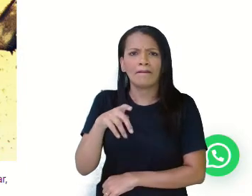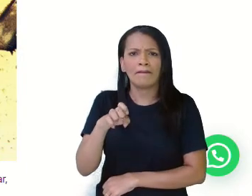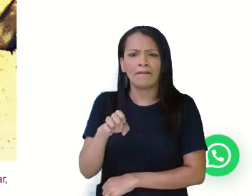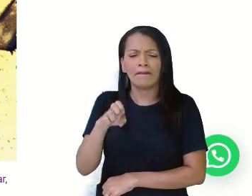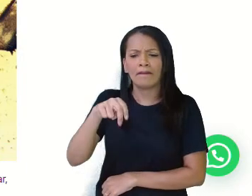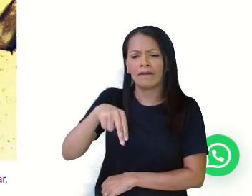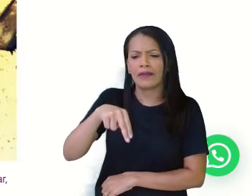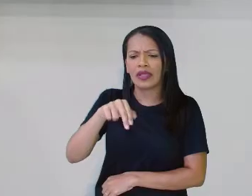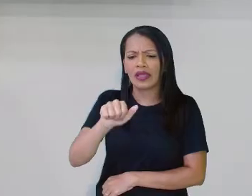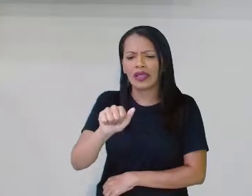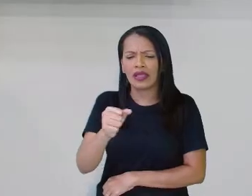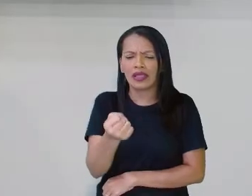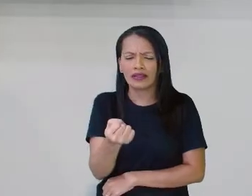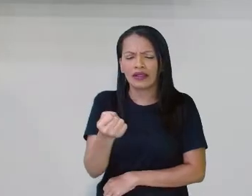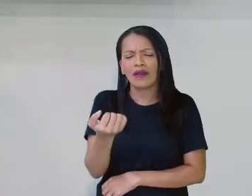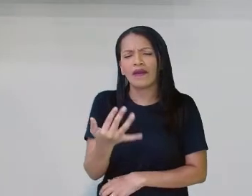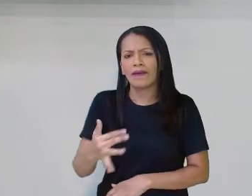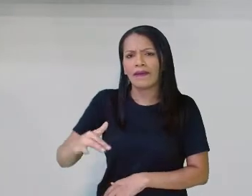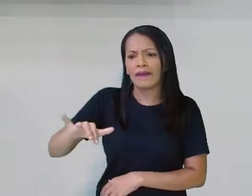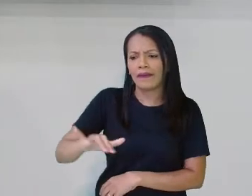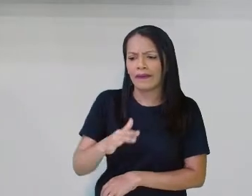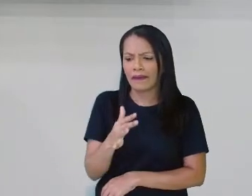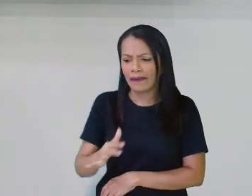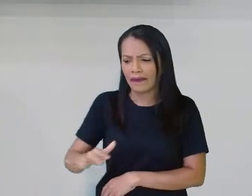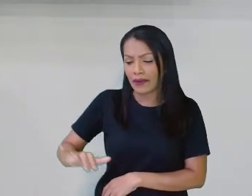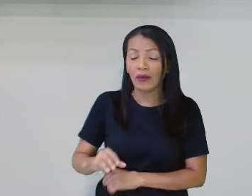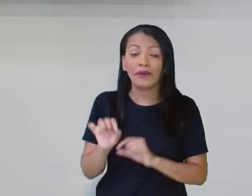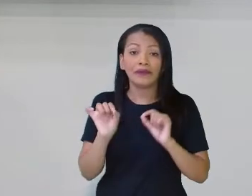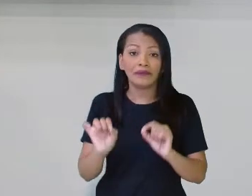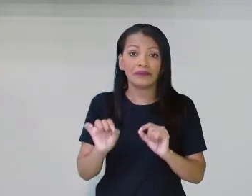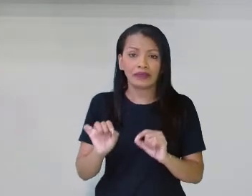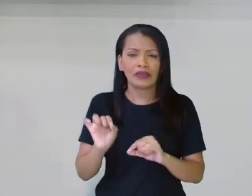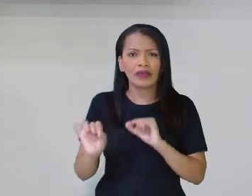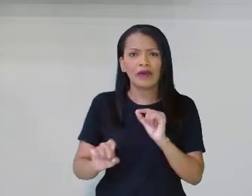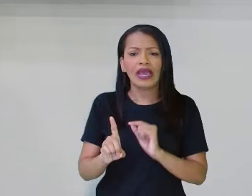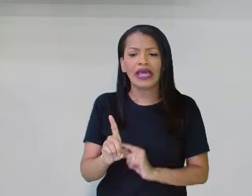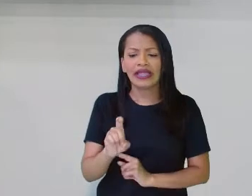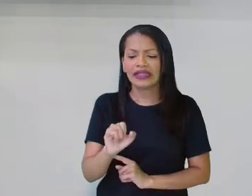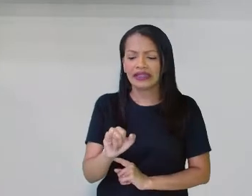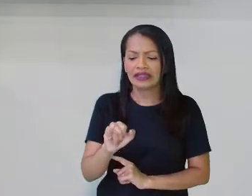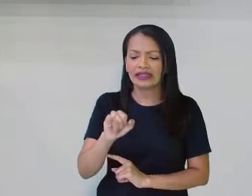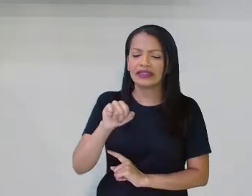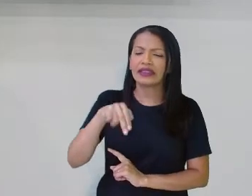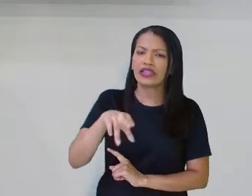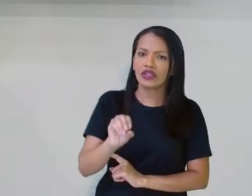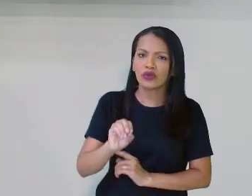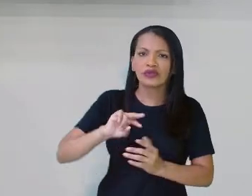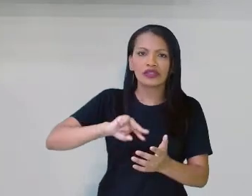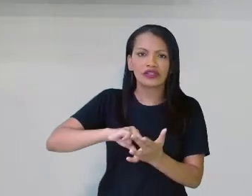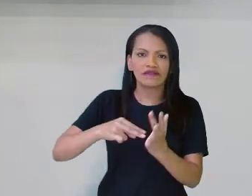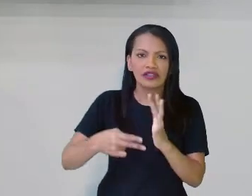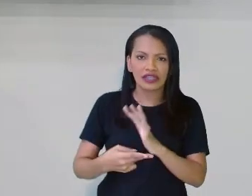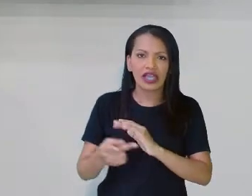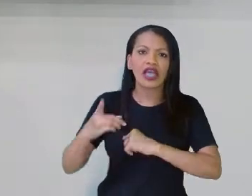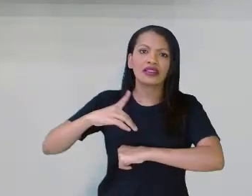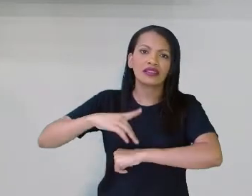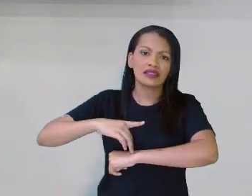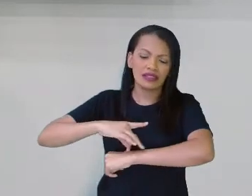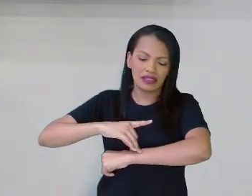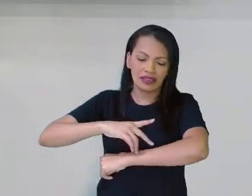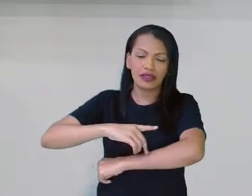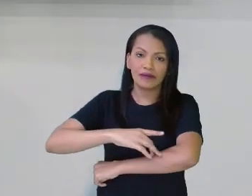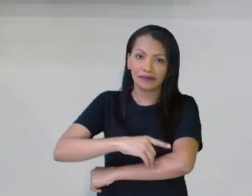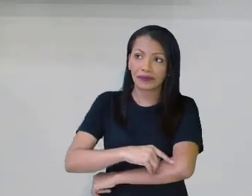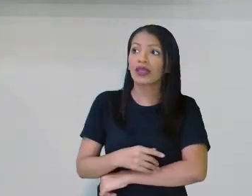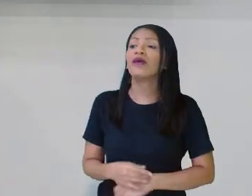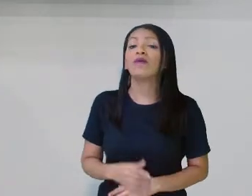de chamar os dinossauros. E essa revista, ela trata de uma descoberta que foi feita, eu acho que lá pelo